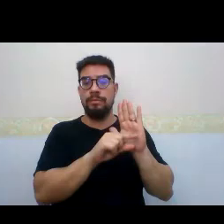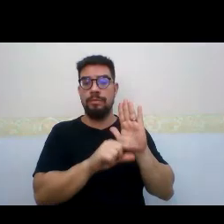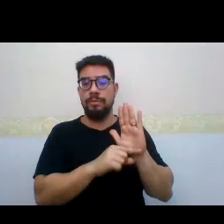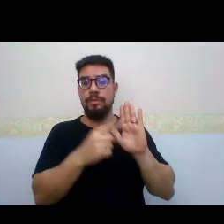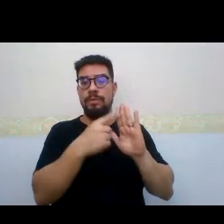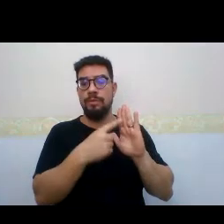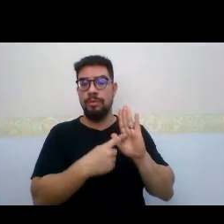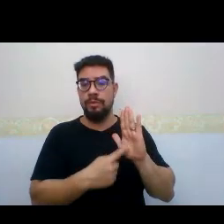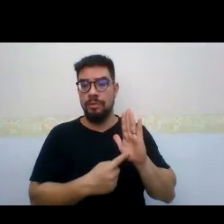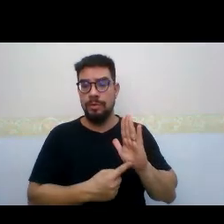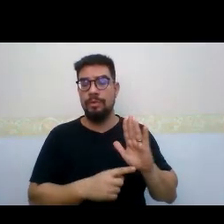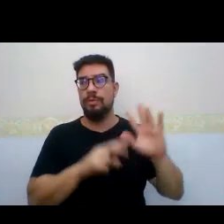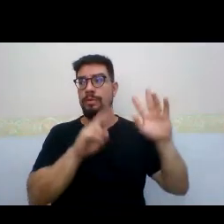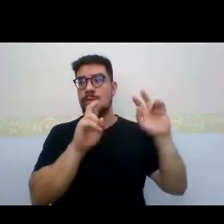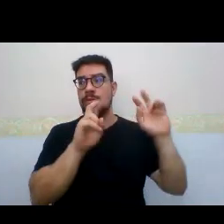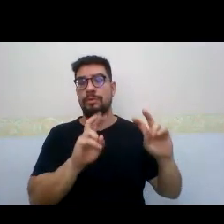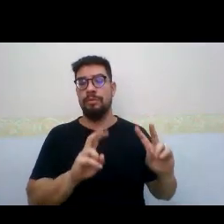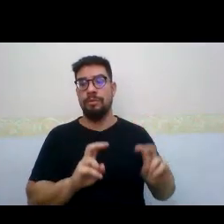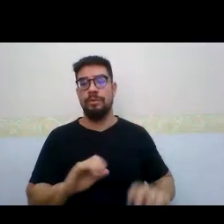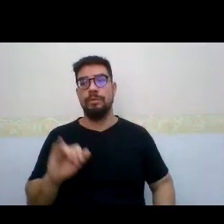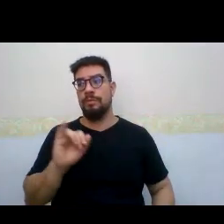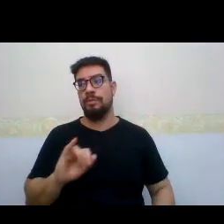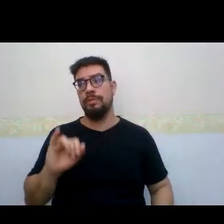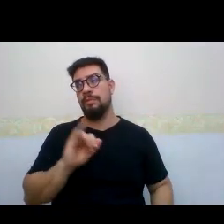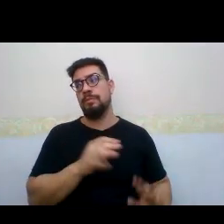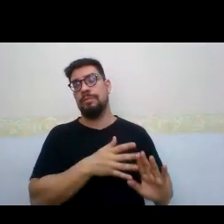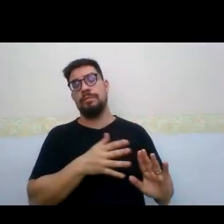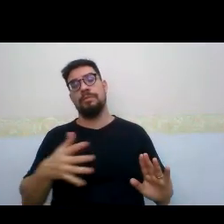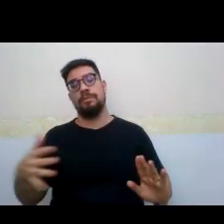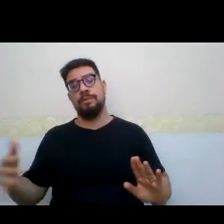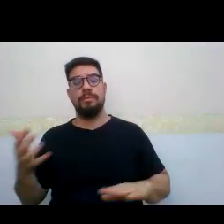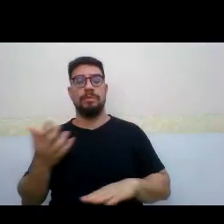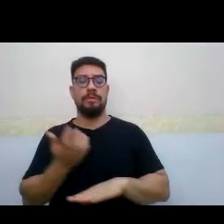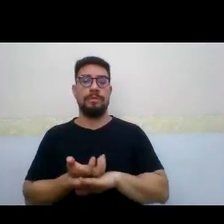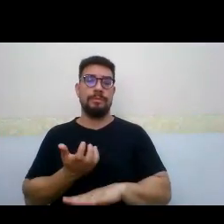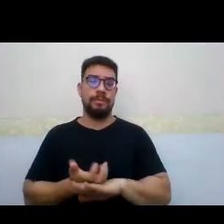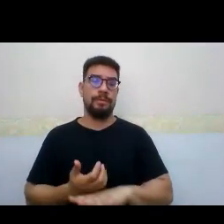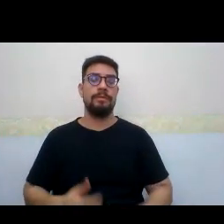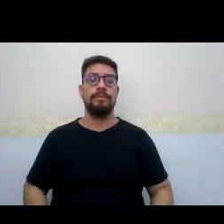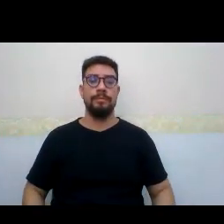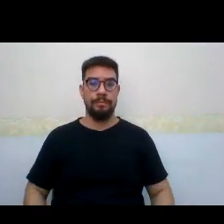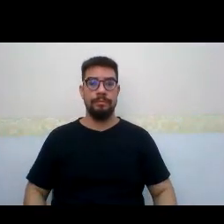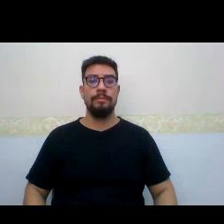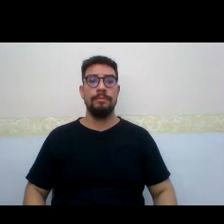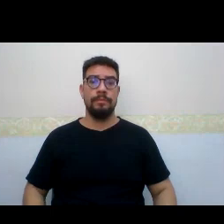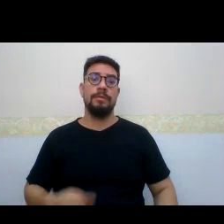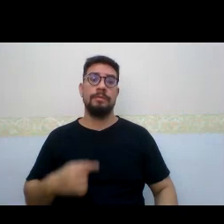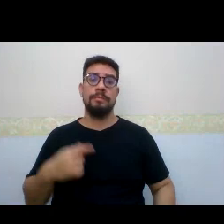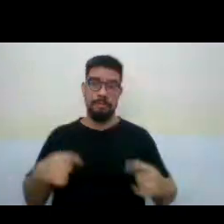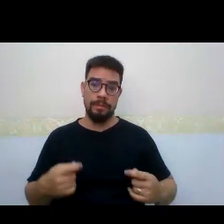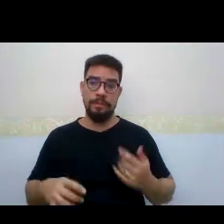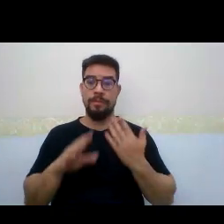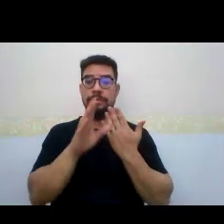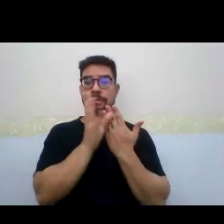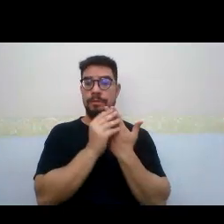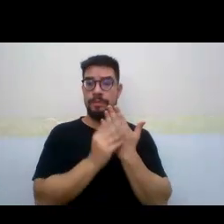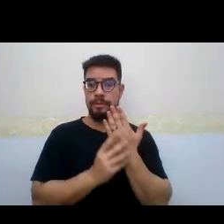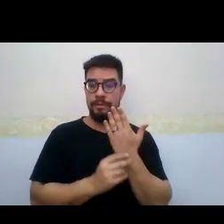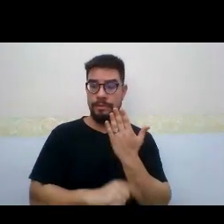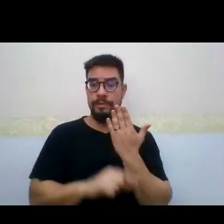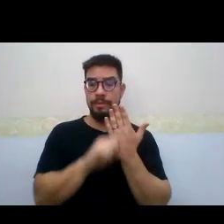ter durante o percurso da disciplina, beleza? Eu tenho que ter as referências